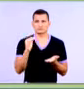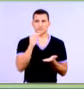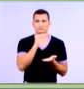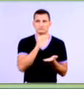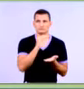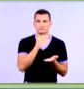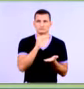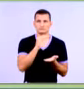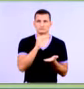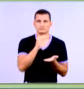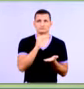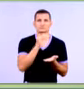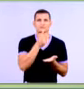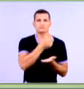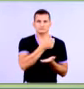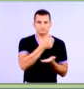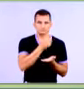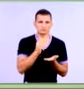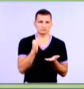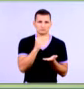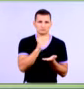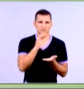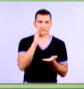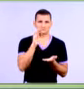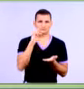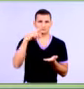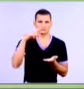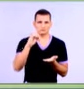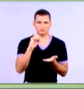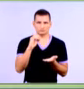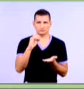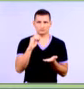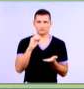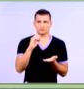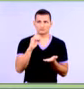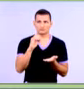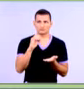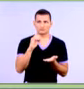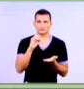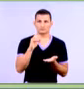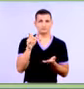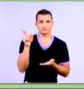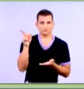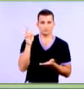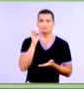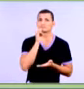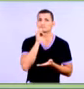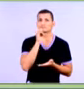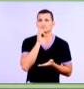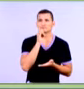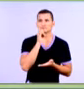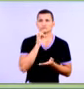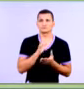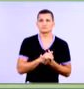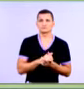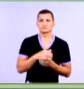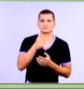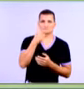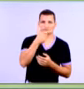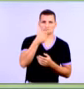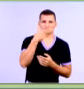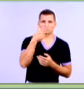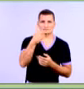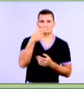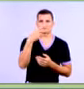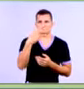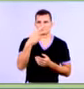meu topo vem para 1, né? Então, olha o nosso exemplo aqui, ó. Inseriu